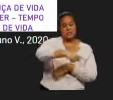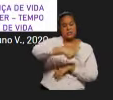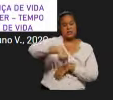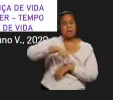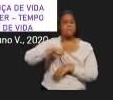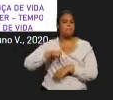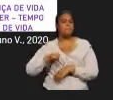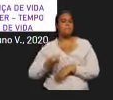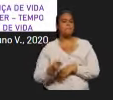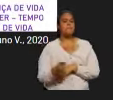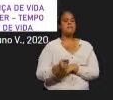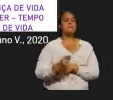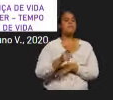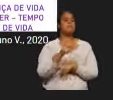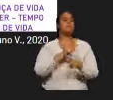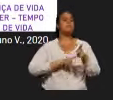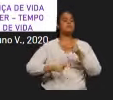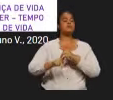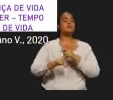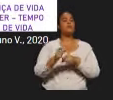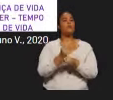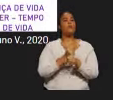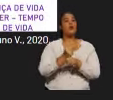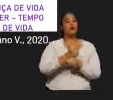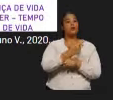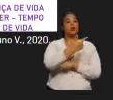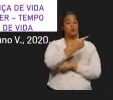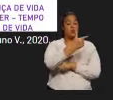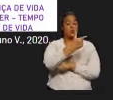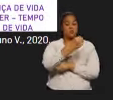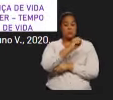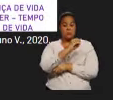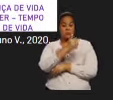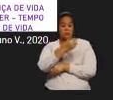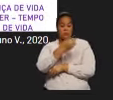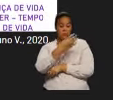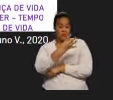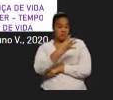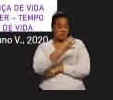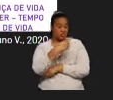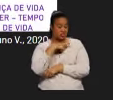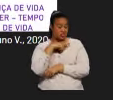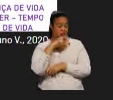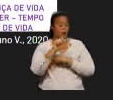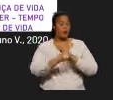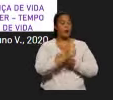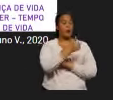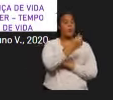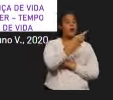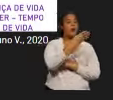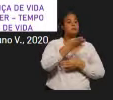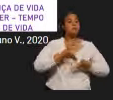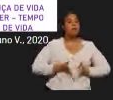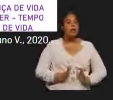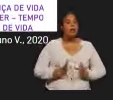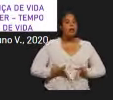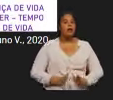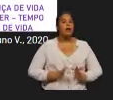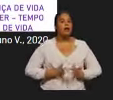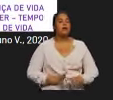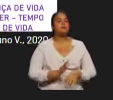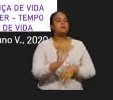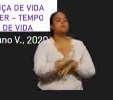pessoas então no brasil em 2014 a taxa de natalidade era de 14 para cada